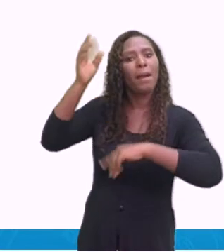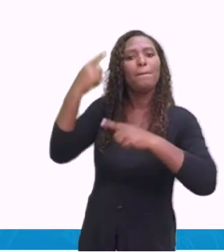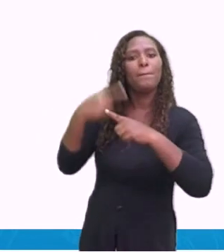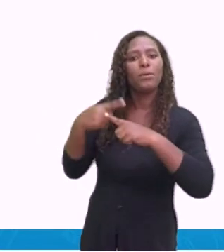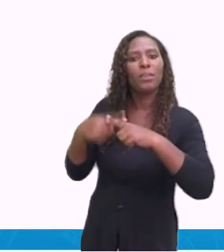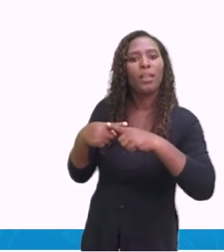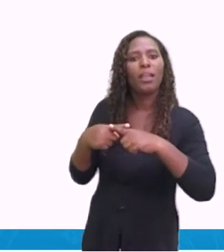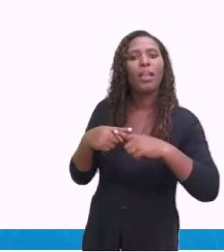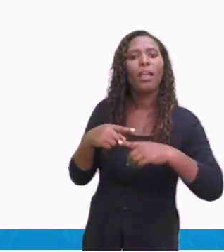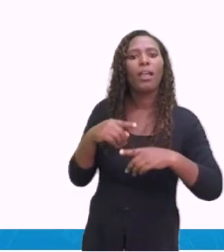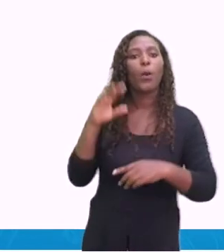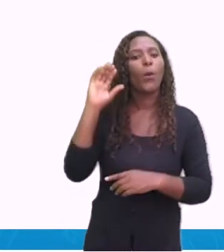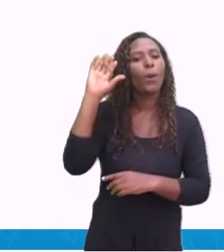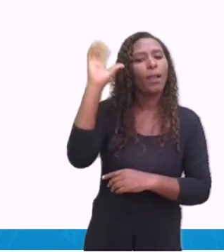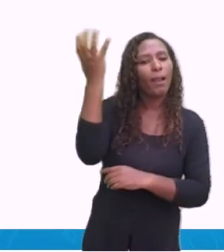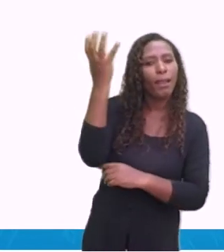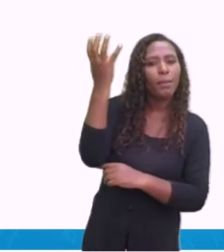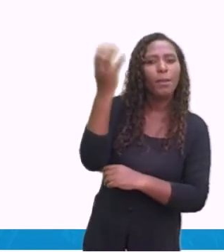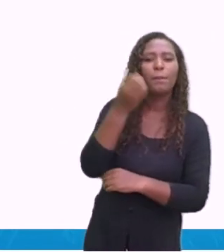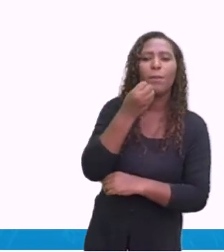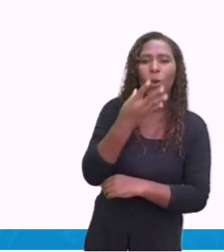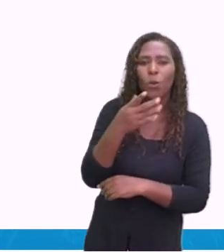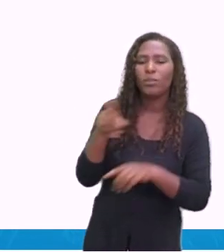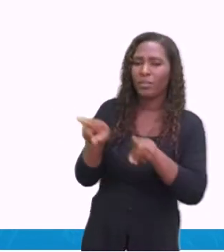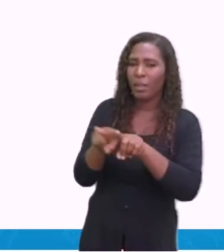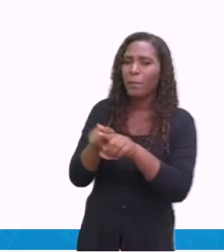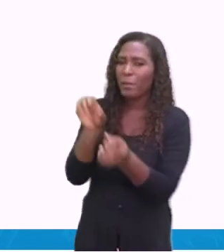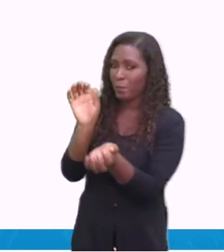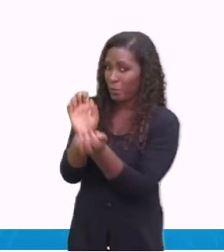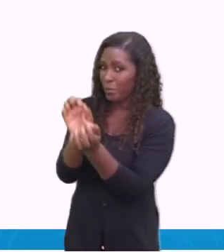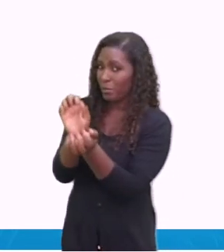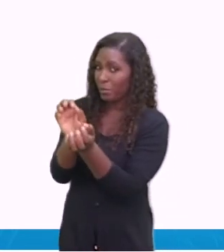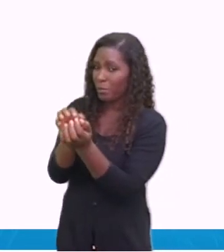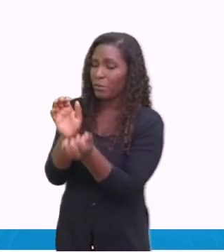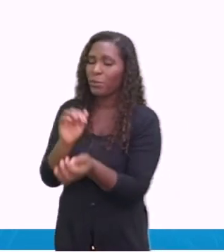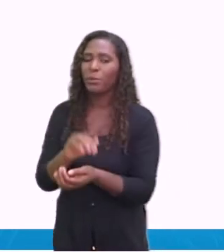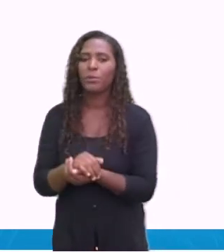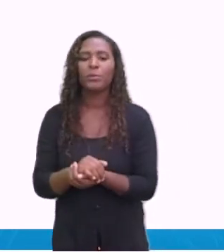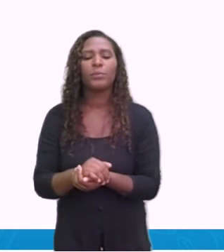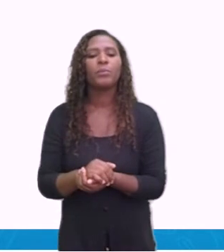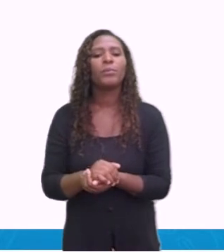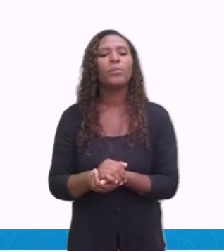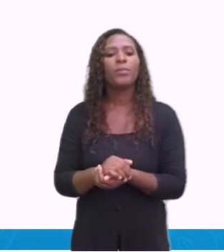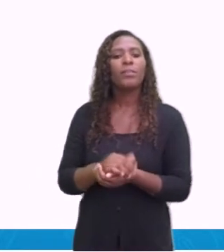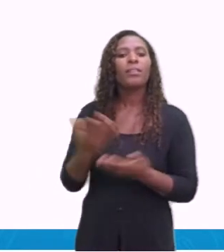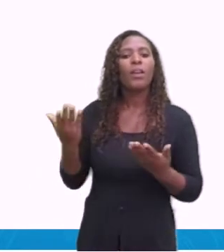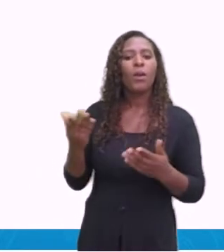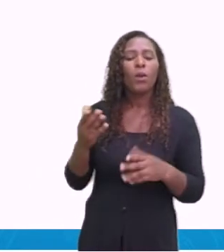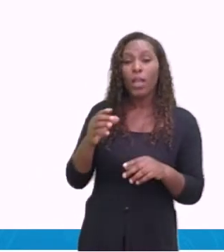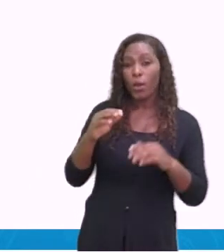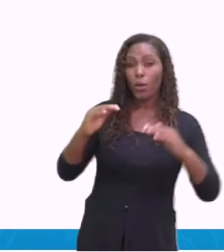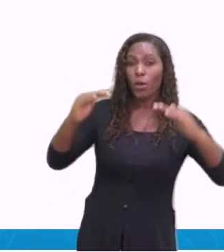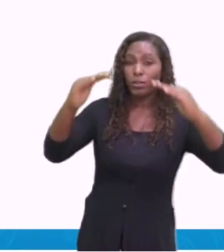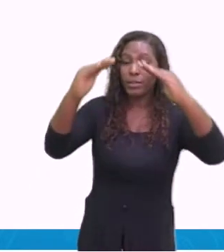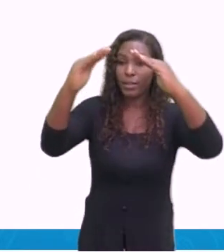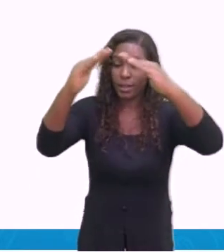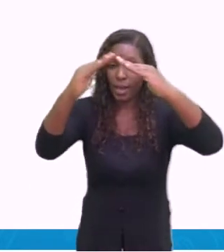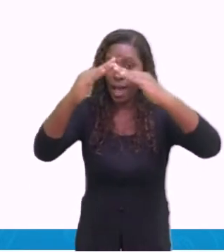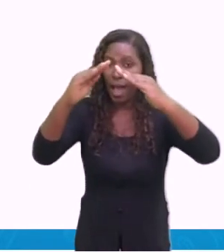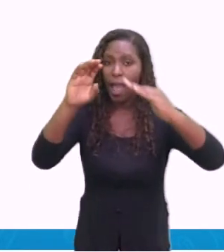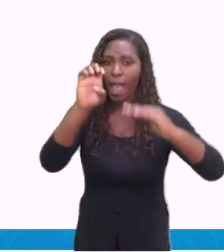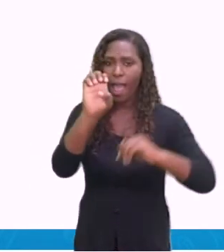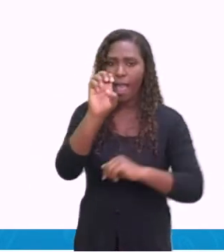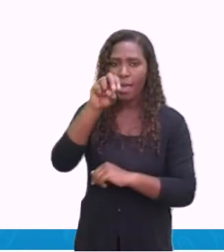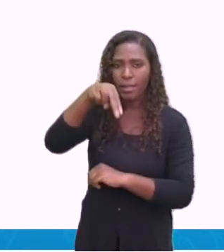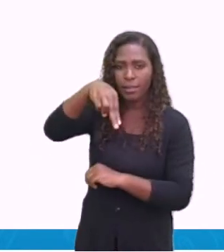também, a imagem que aparece é dos engenhos. Eu não vou aprofundar sobre os engenhos, porque nós vamos ter